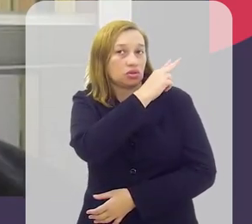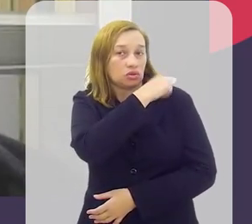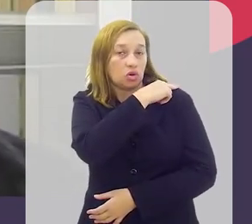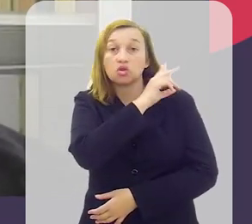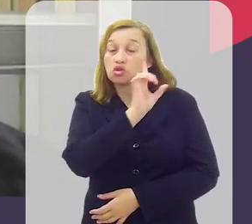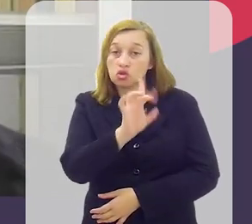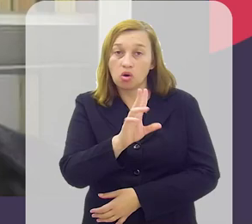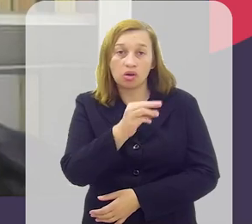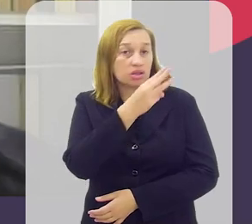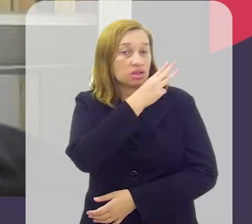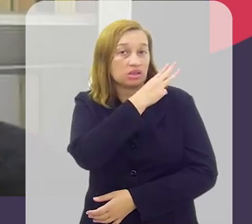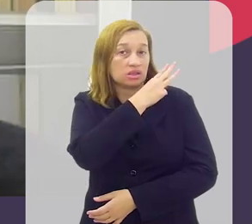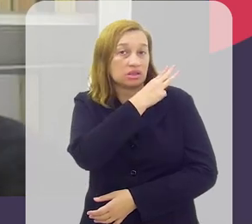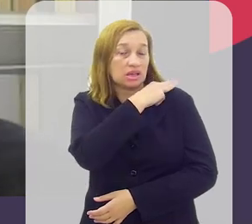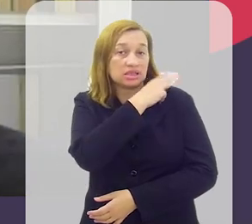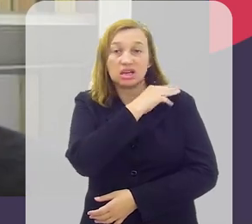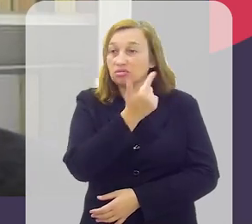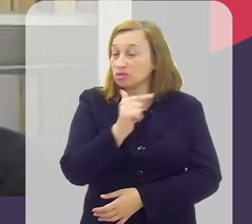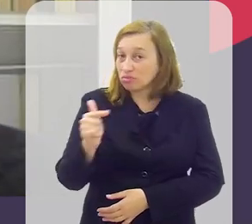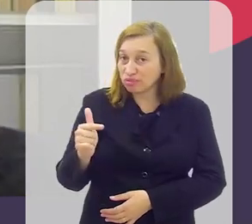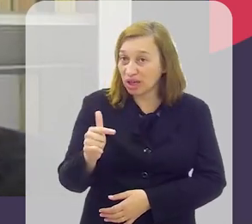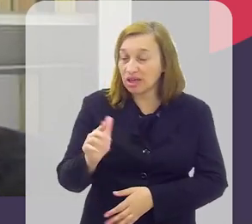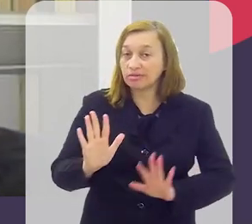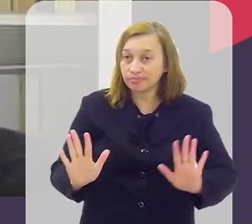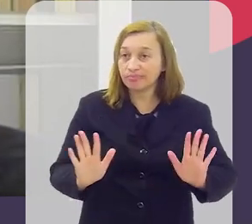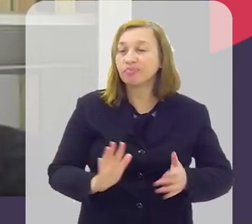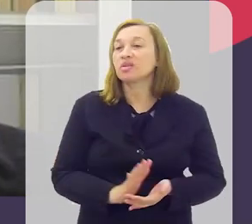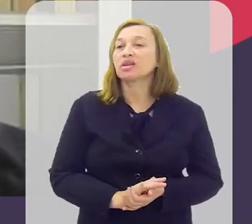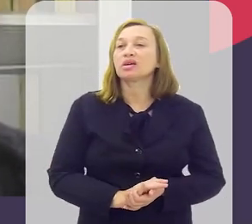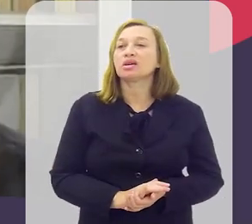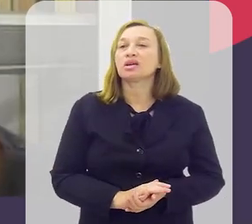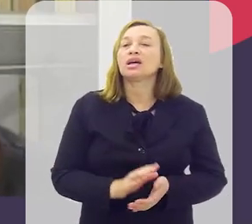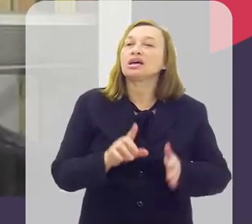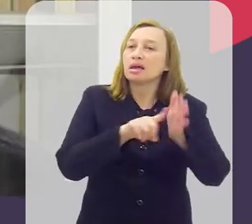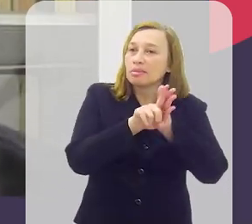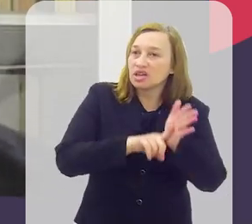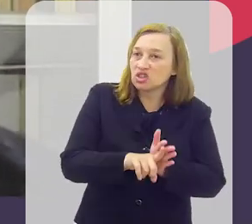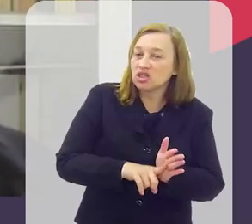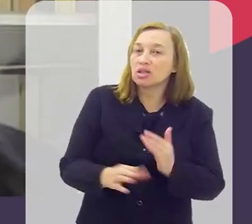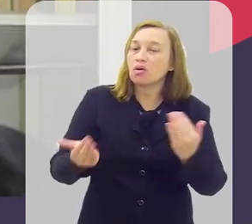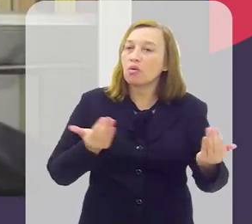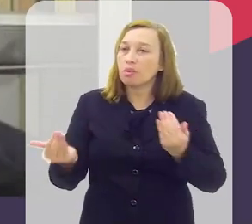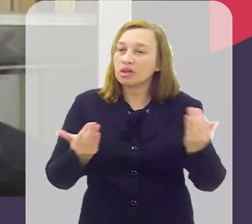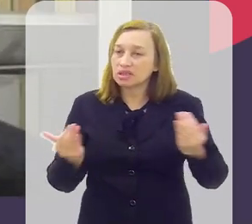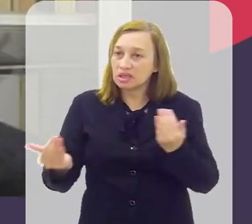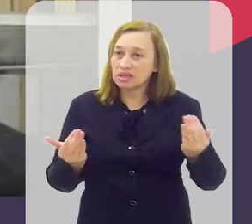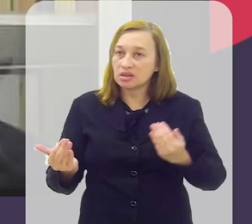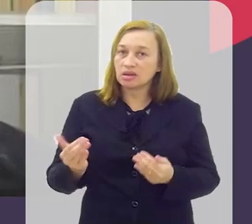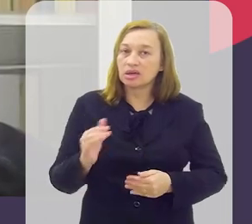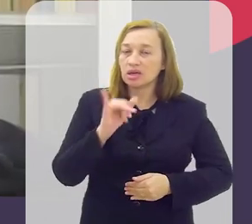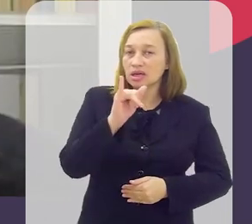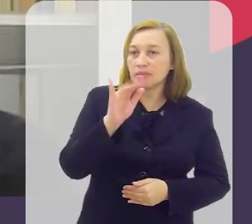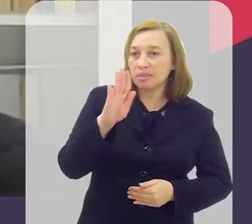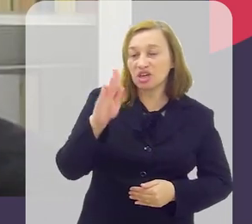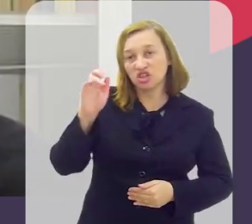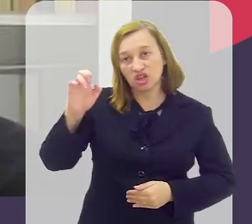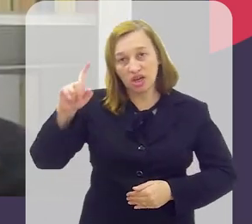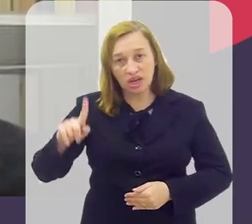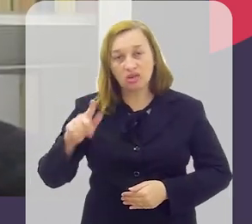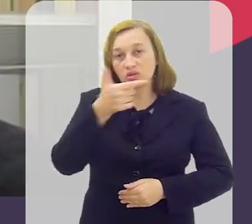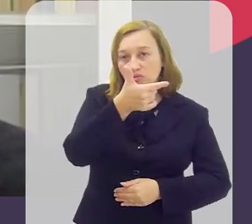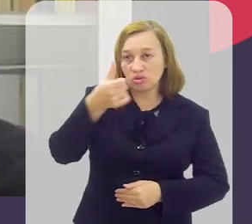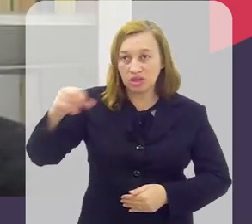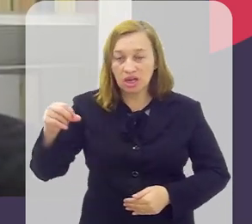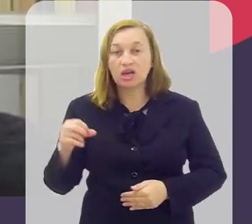62,6%. Só para a gente ter um nível de comparação, ainda não, eu sei que acabou de sair o último censo, mas na época da pesquisa, a minha comparação foi com o censo de 2010. No estado do